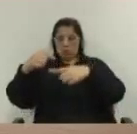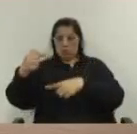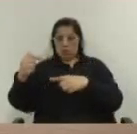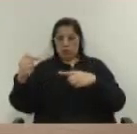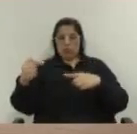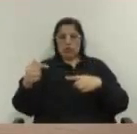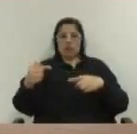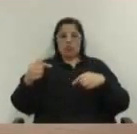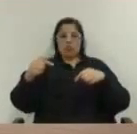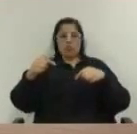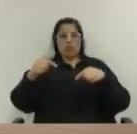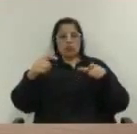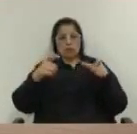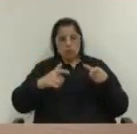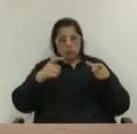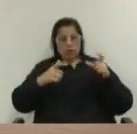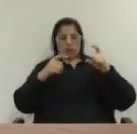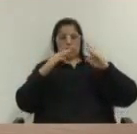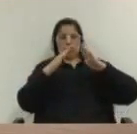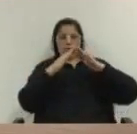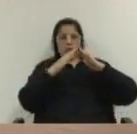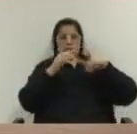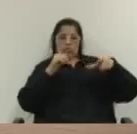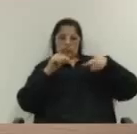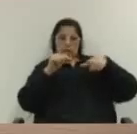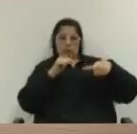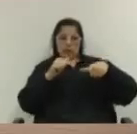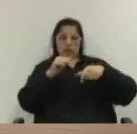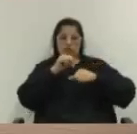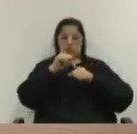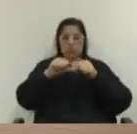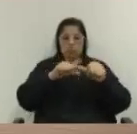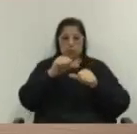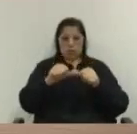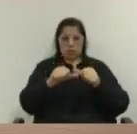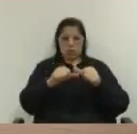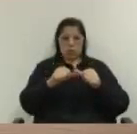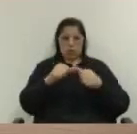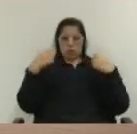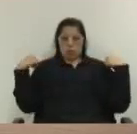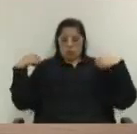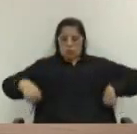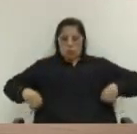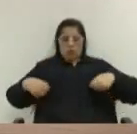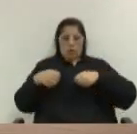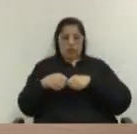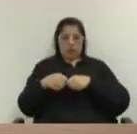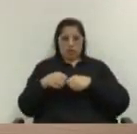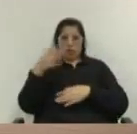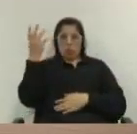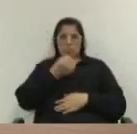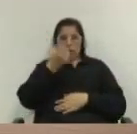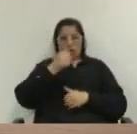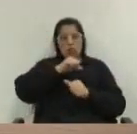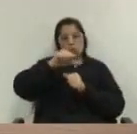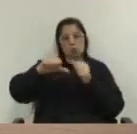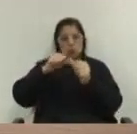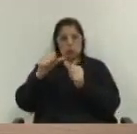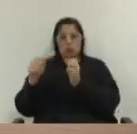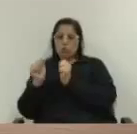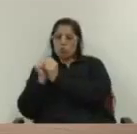de 1932, essa trocou o avental por uma farda e juntou-se aos seus irmãos negros